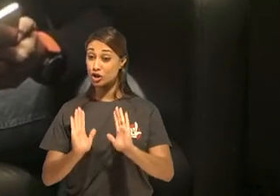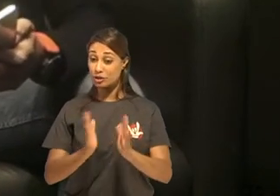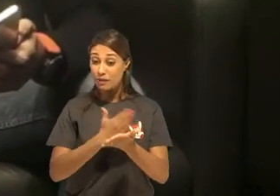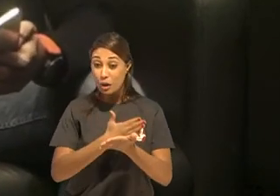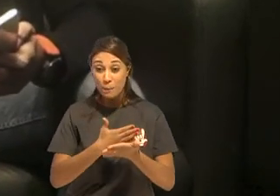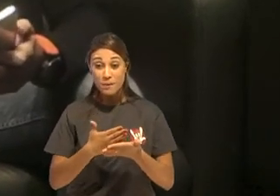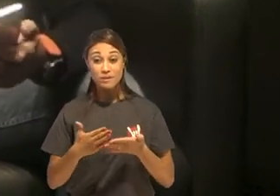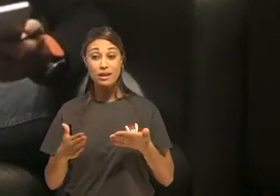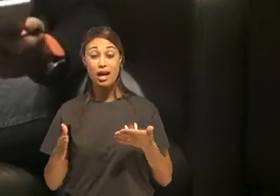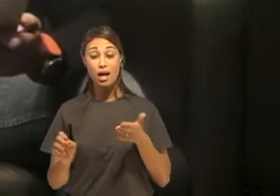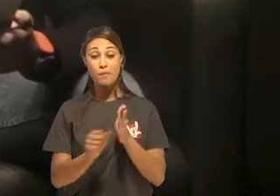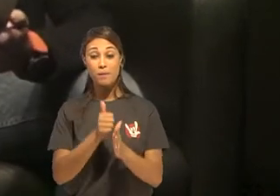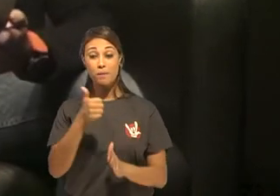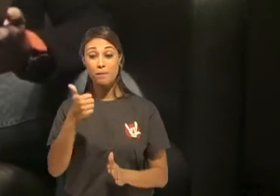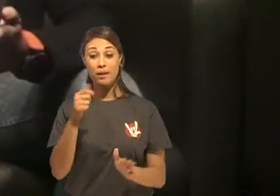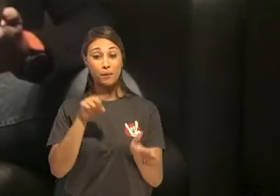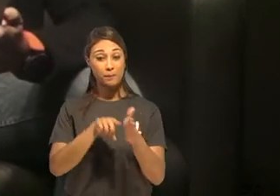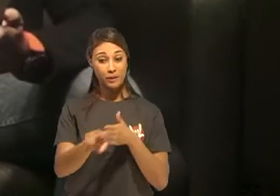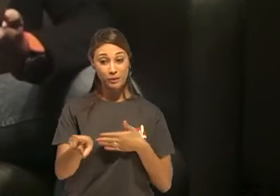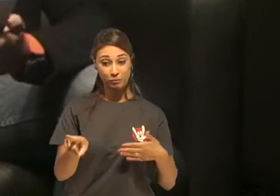pergunta. Vamos lá.